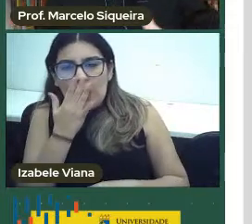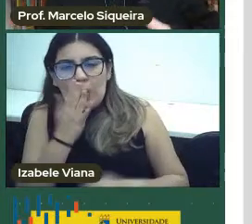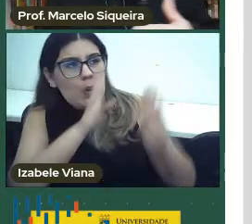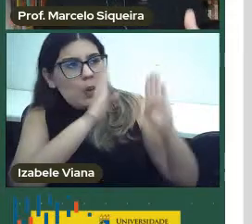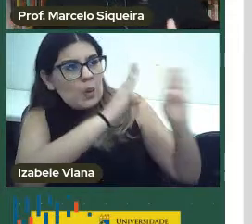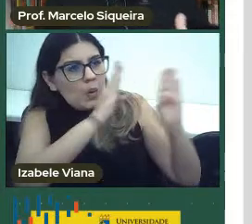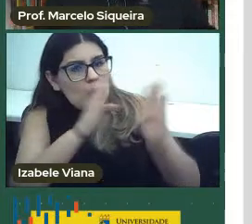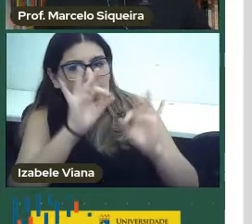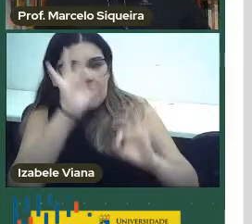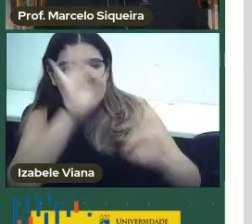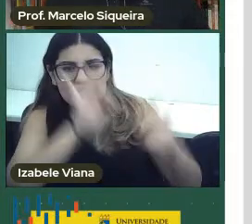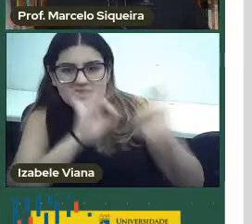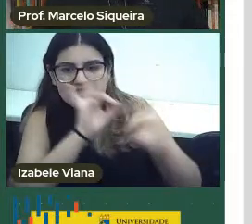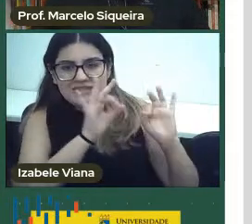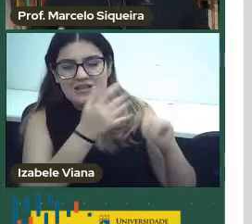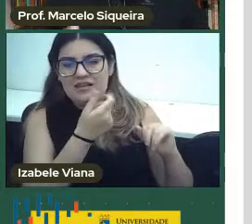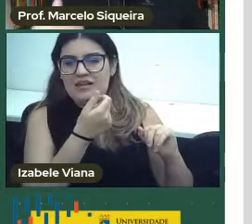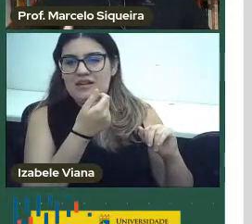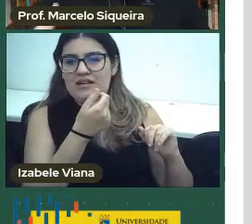separado